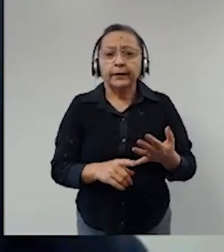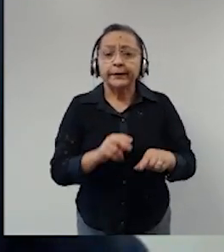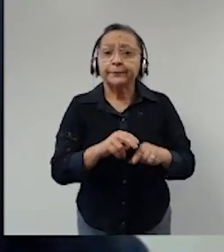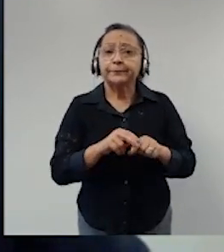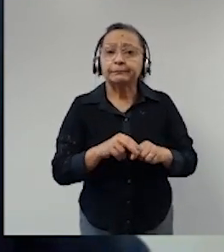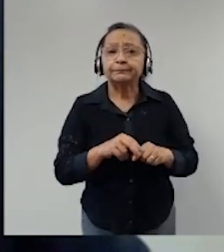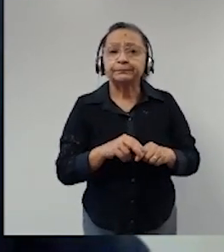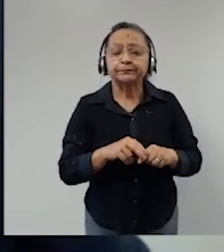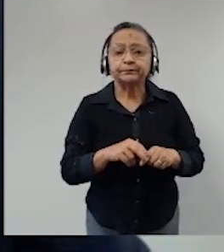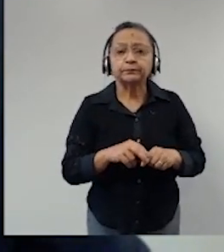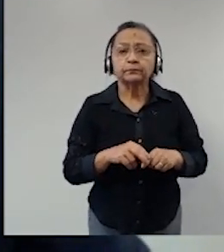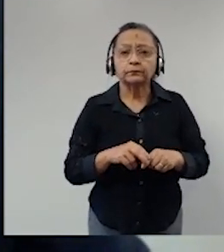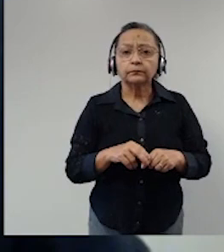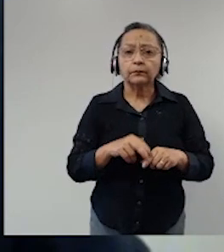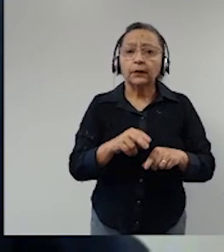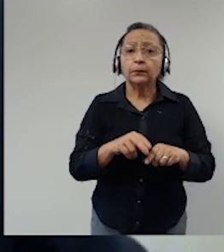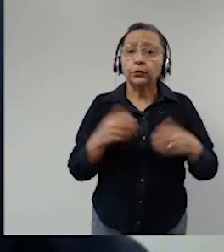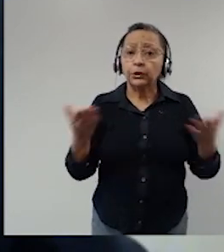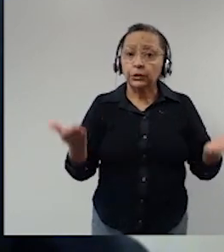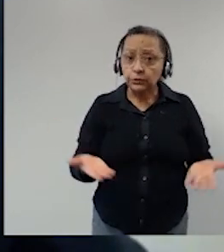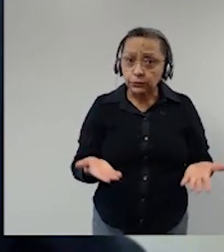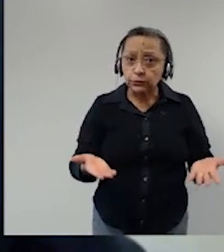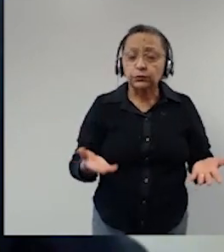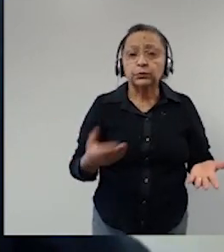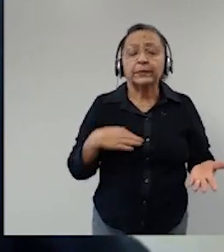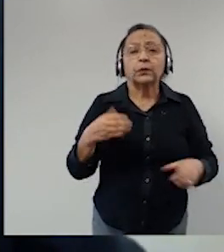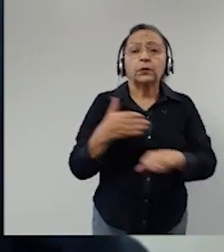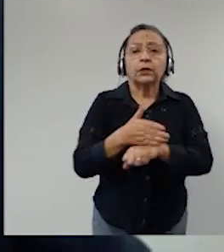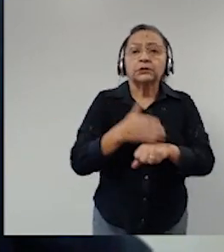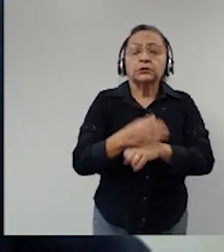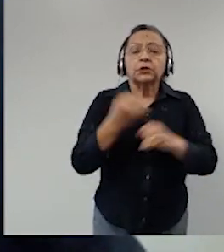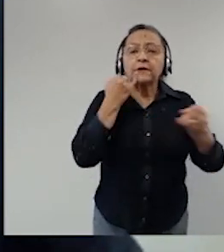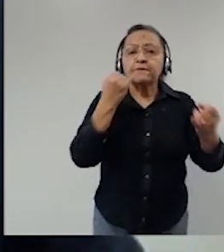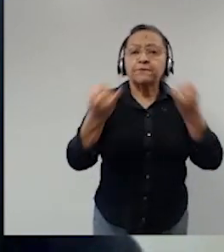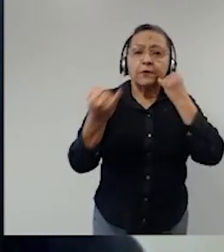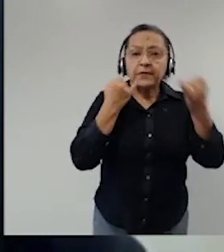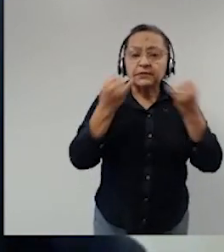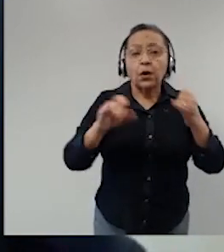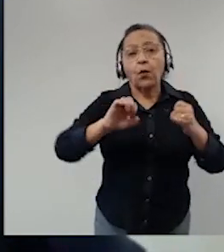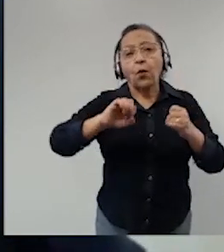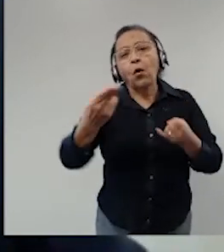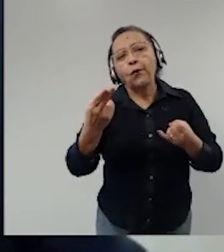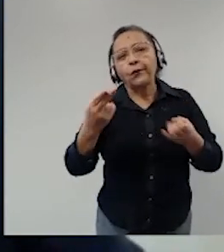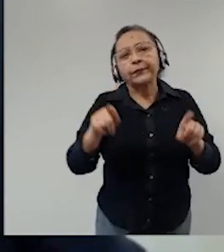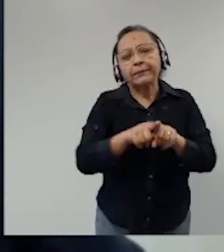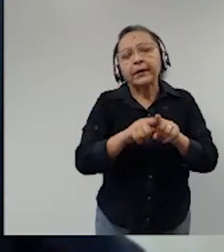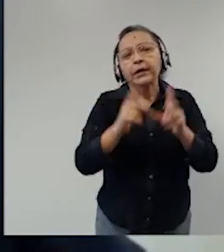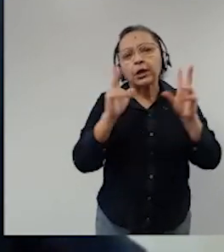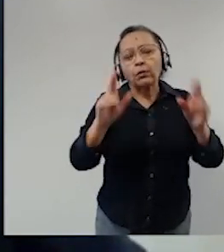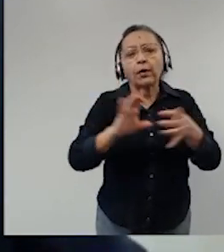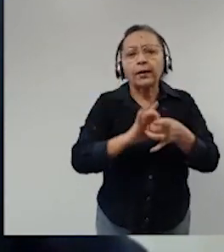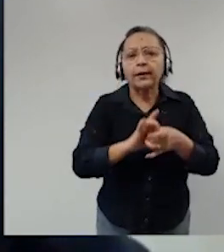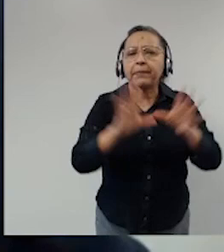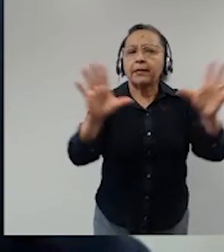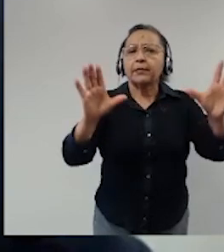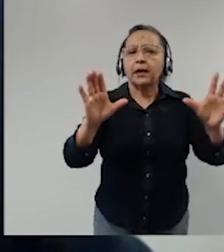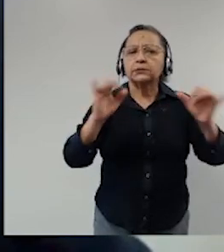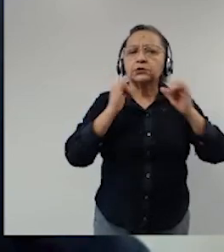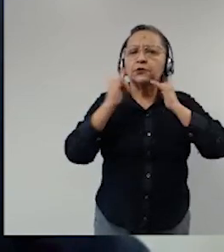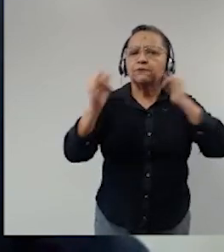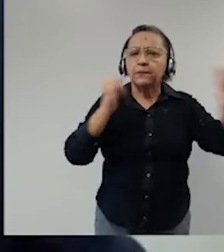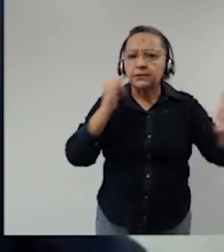isso mesmo, o acesso à informação ou a liberdade de informação é sempre tratada, é